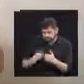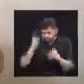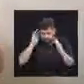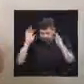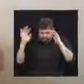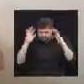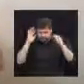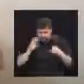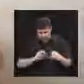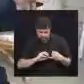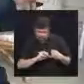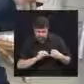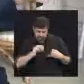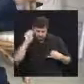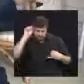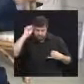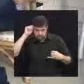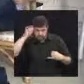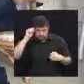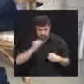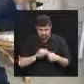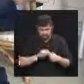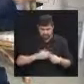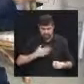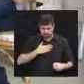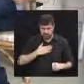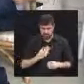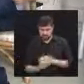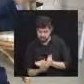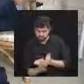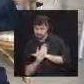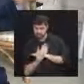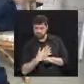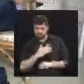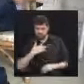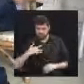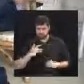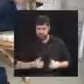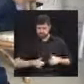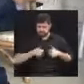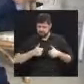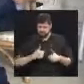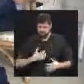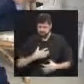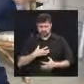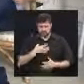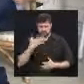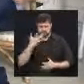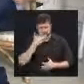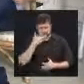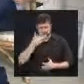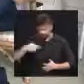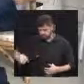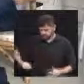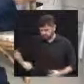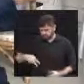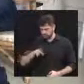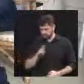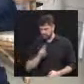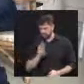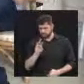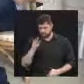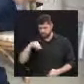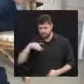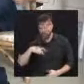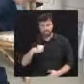exemplo, o feijão preto vai me tonificar o rim, então eu vou comer devagar, sentindo qual o sabor daquilo que me nutre o rim. O peixe me tonifica o